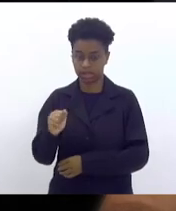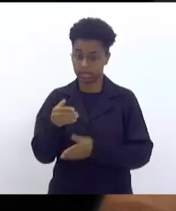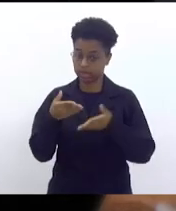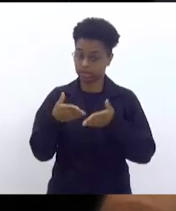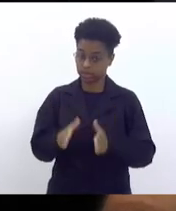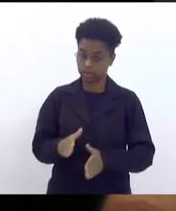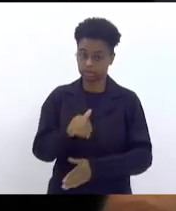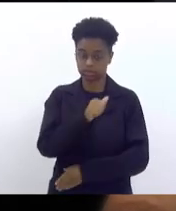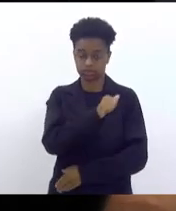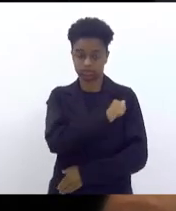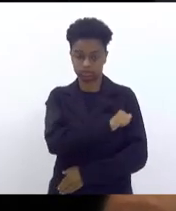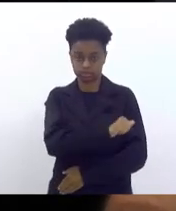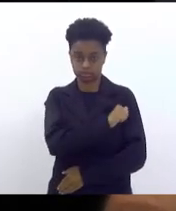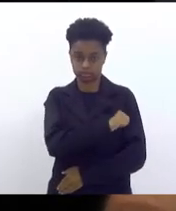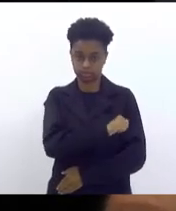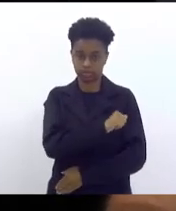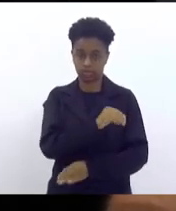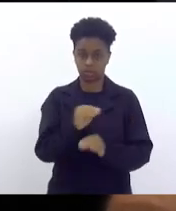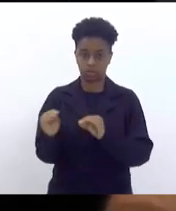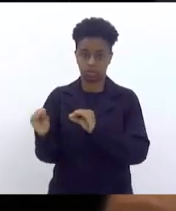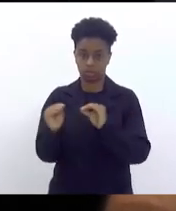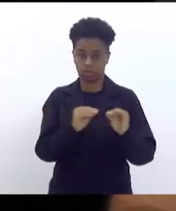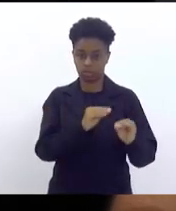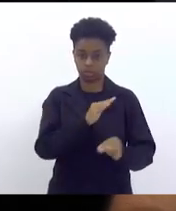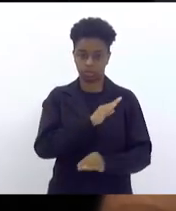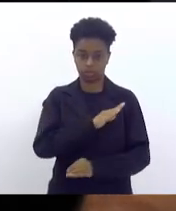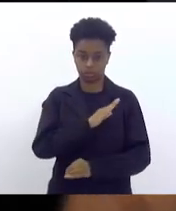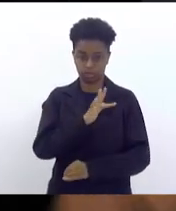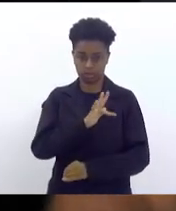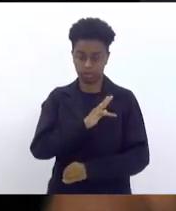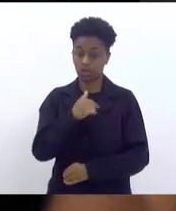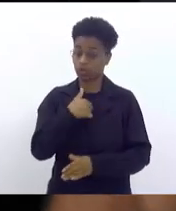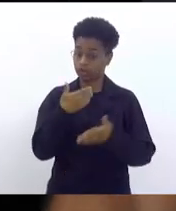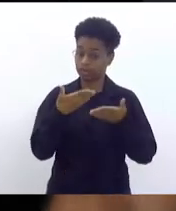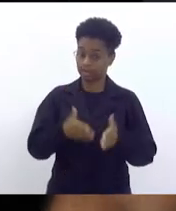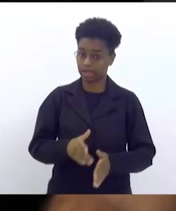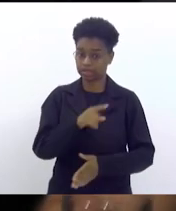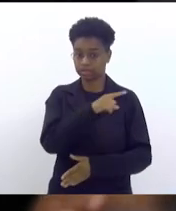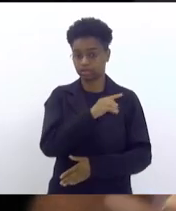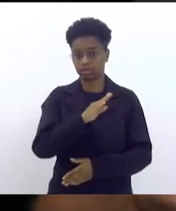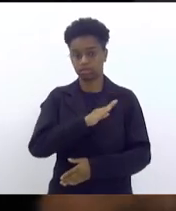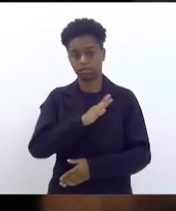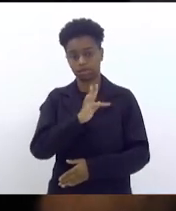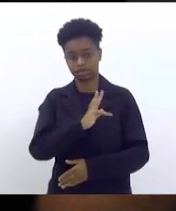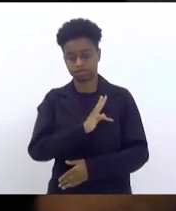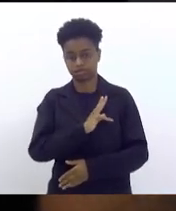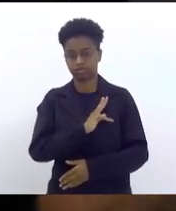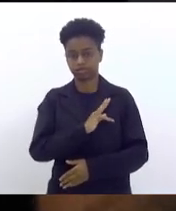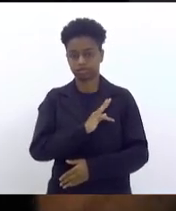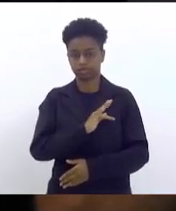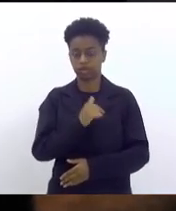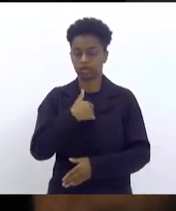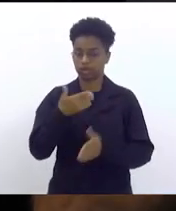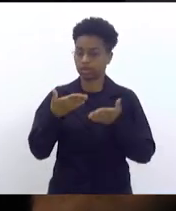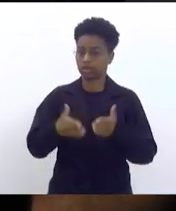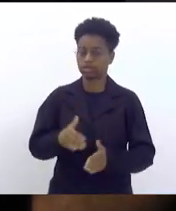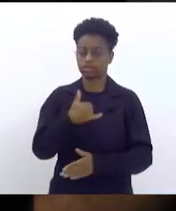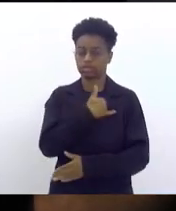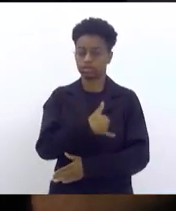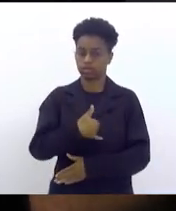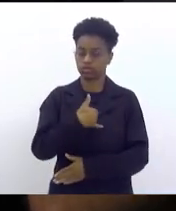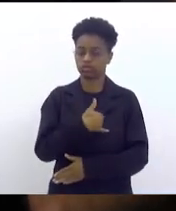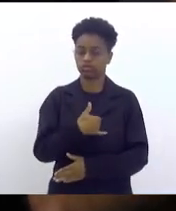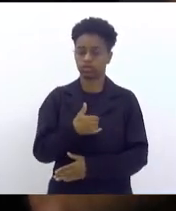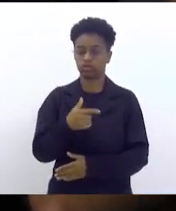foi viver na Baixada e eu nasci na Baixada Fluminense Sou de São João de Meriti